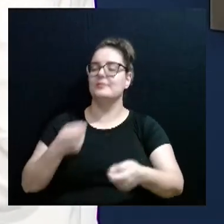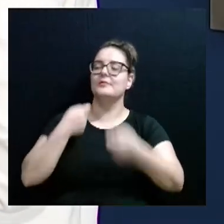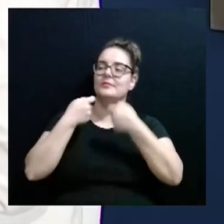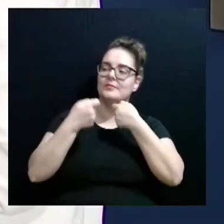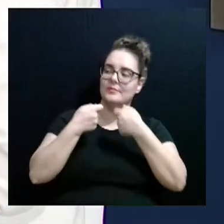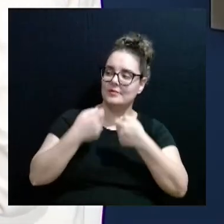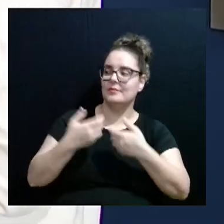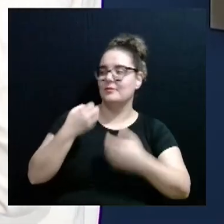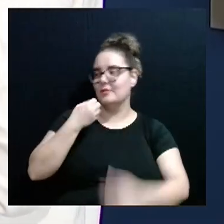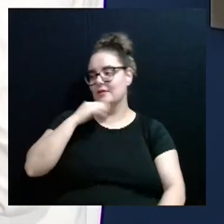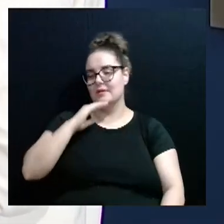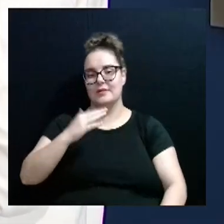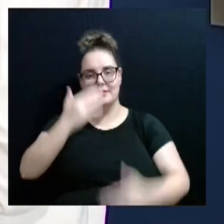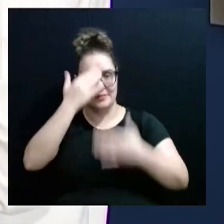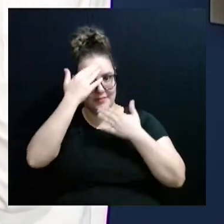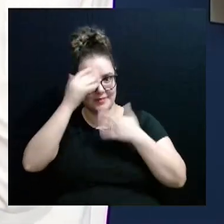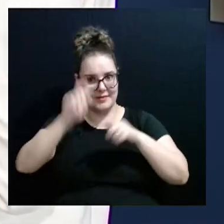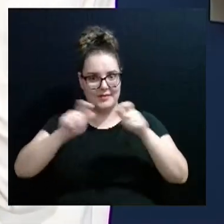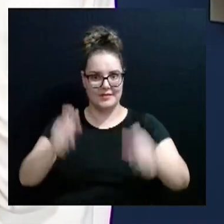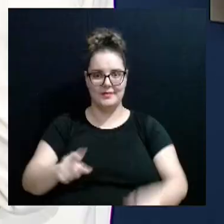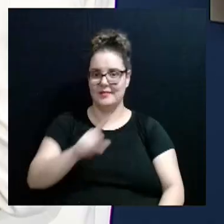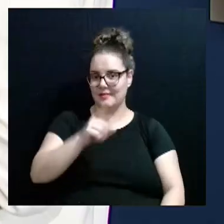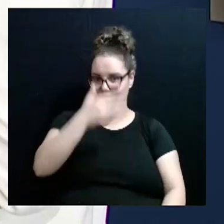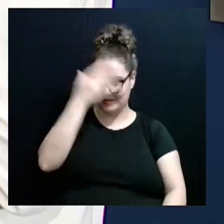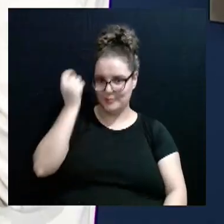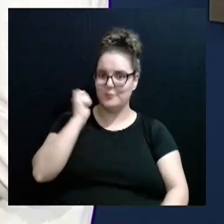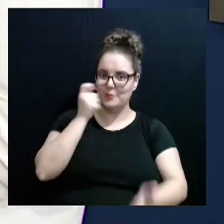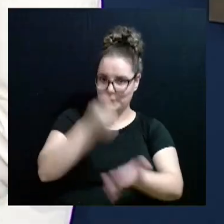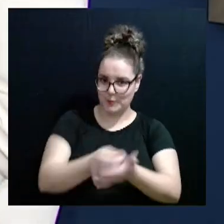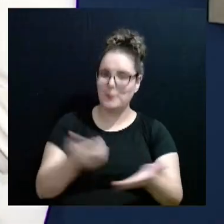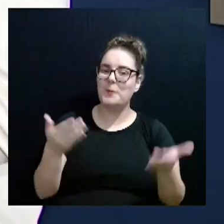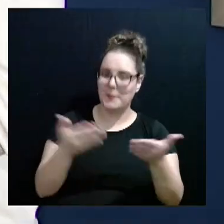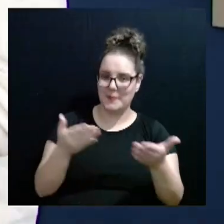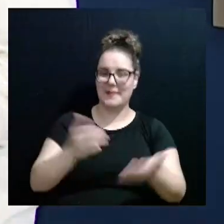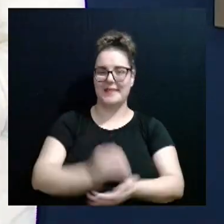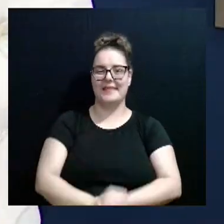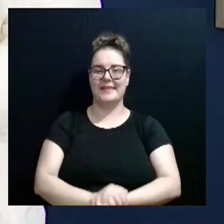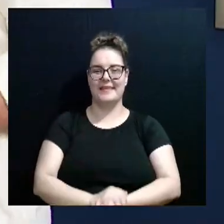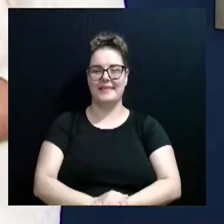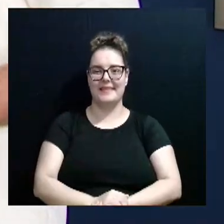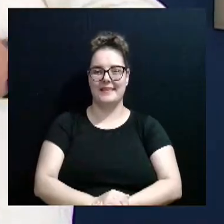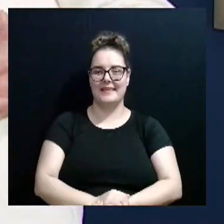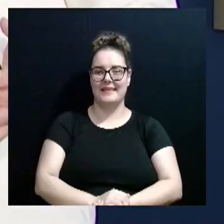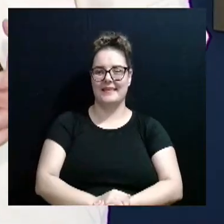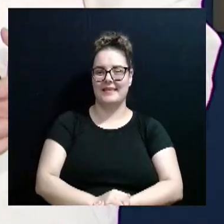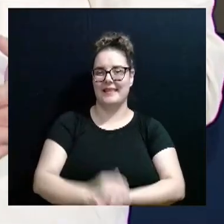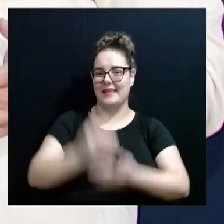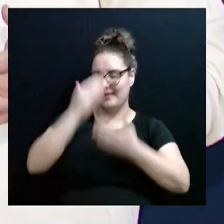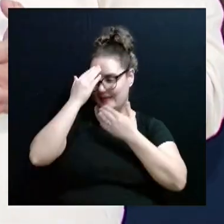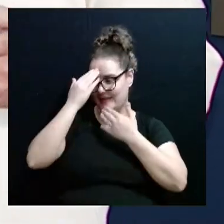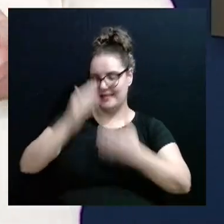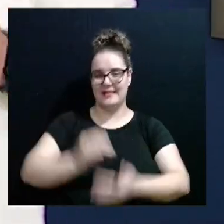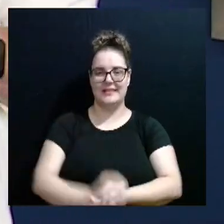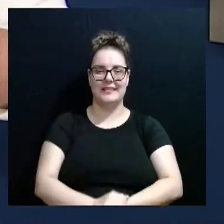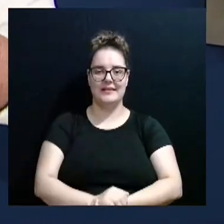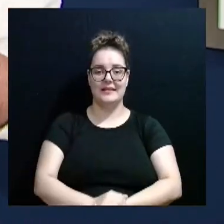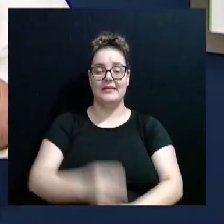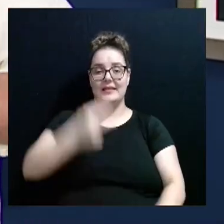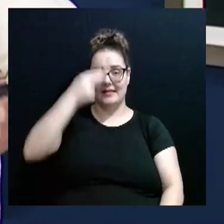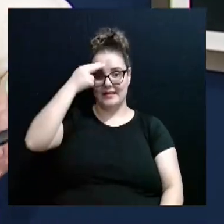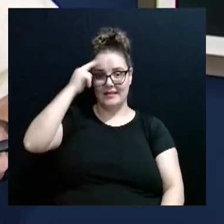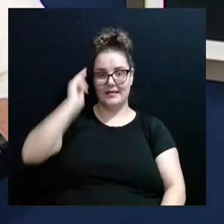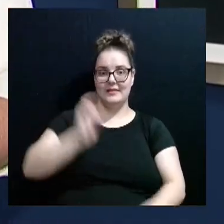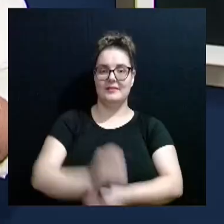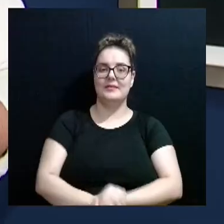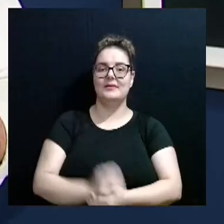viu? Muito obrigada, pessoal. E não se esqueçam de pagar hoje, hein? É isso então, doutora. Mais uma vez, muito obrigado. E, Gabriel, então, só